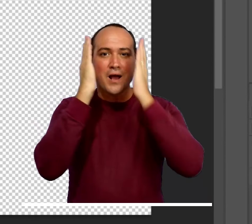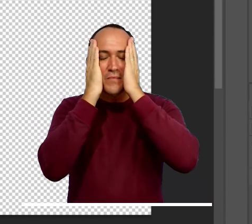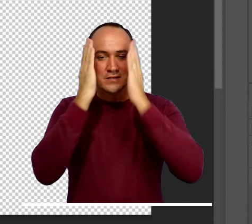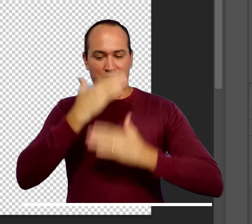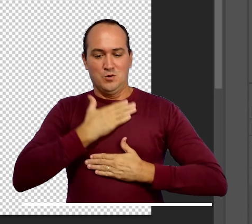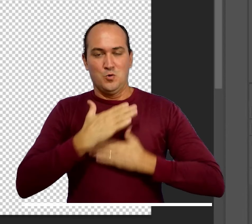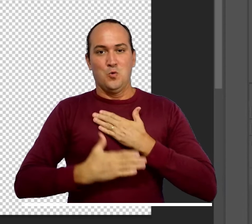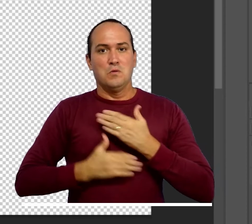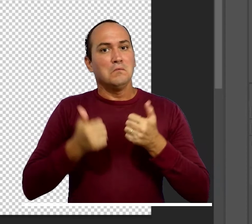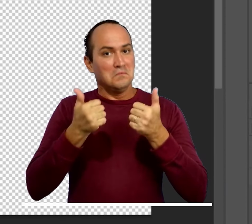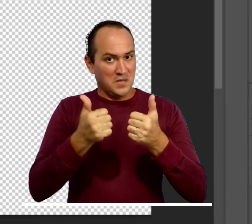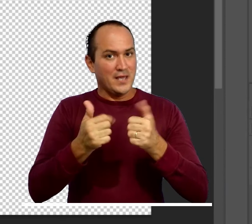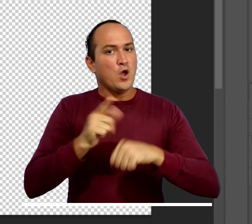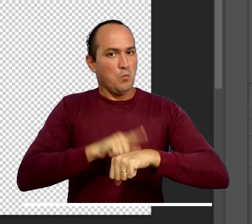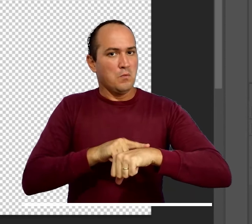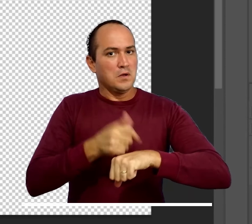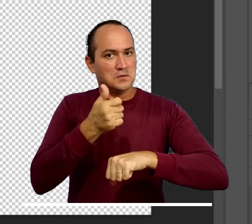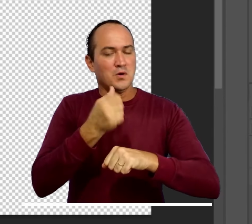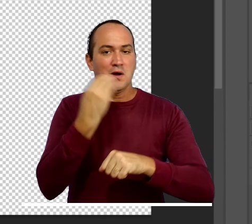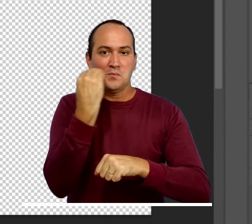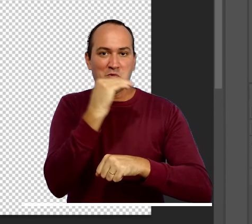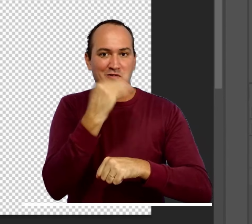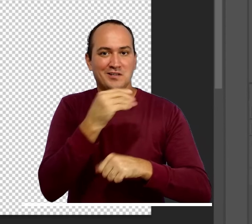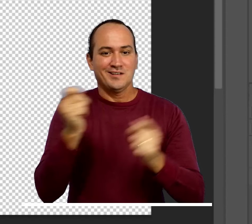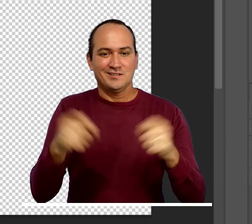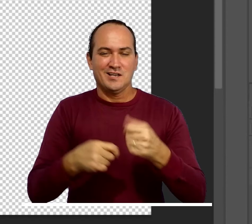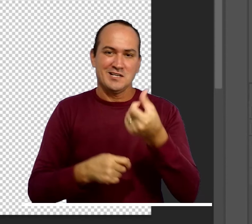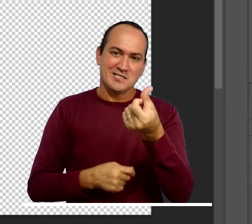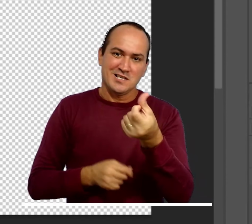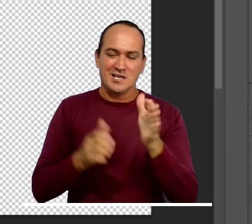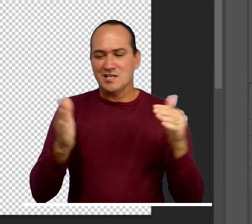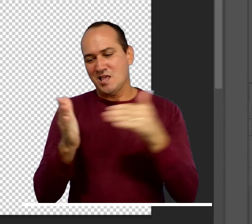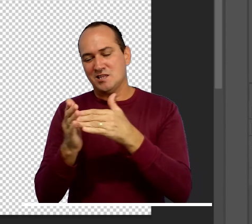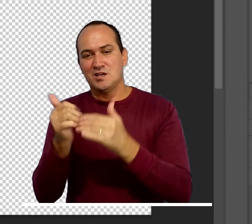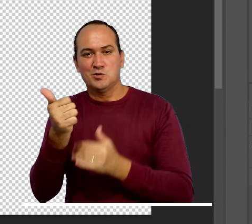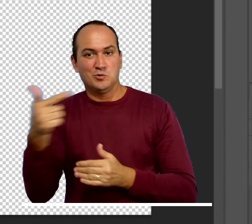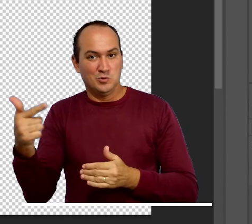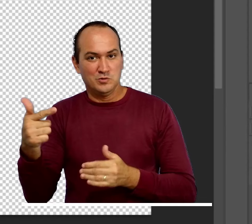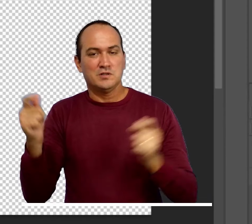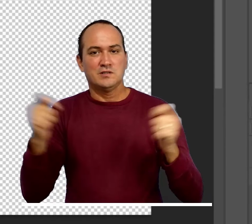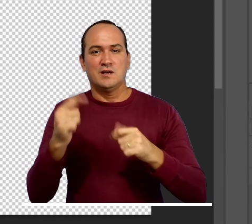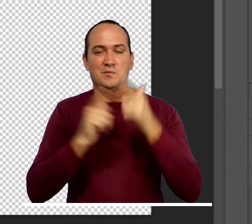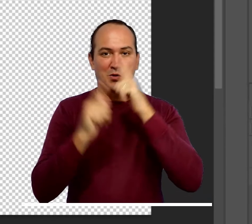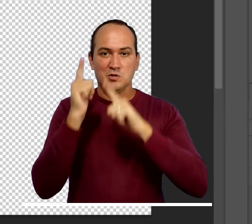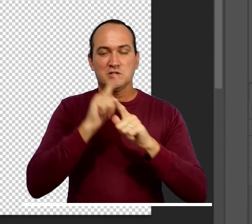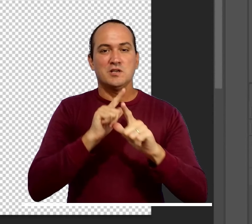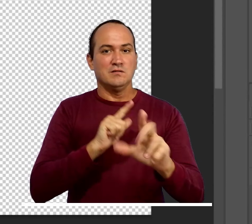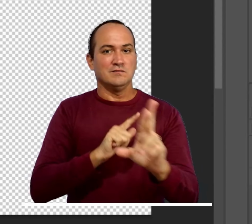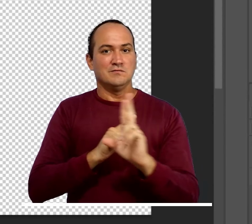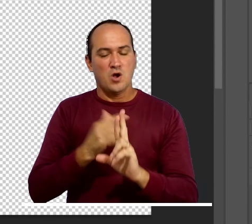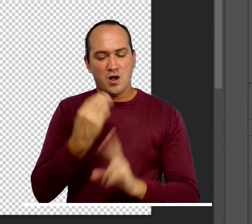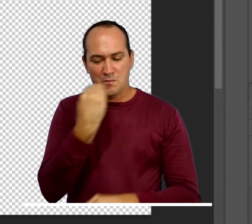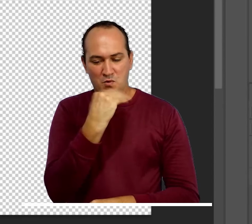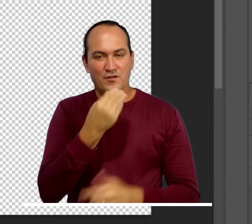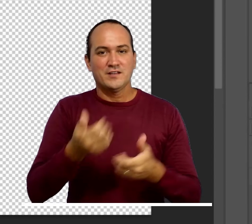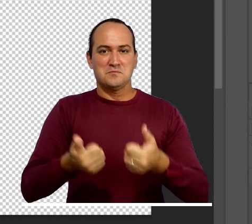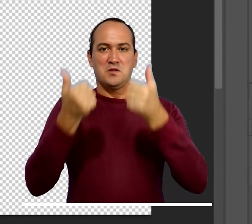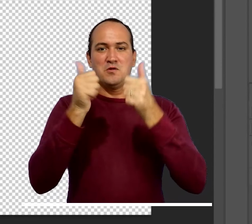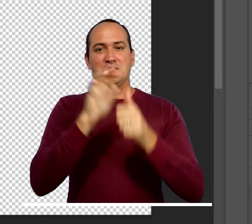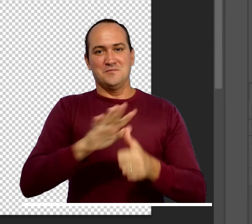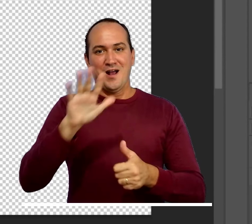de 6 segundos é um bom momento. E então, aproveitando entre o 6 e o 12, a gente vai conseguir então um aproveitamento melhor